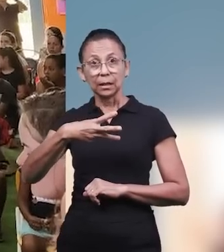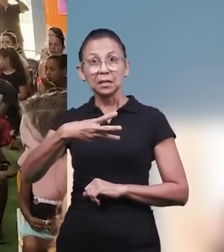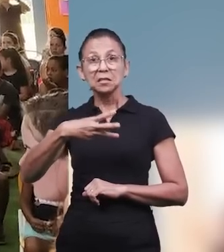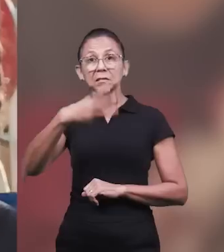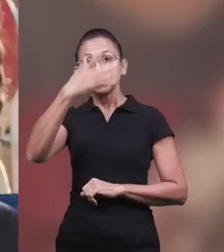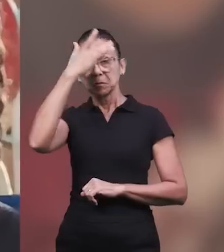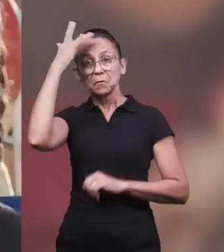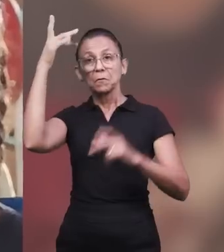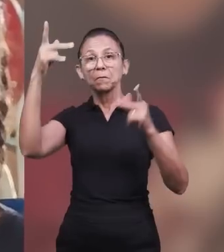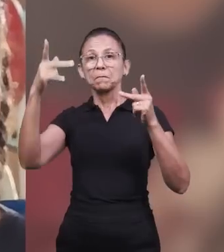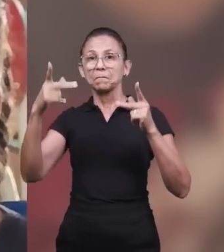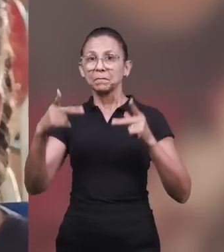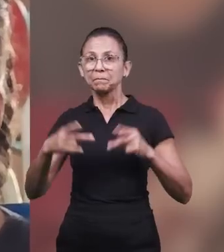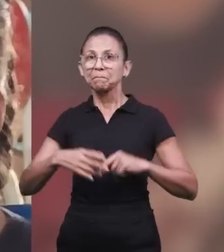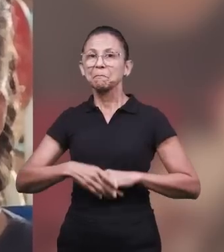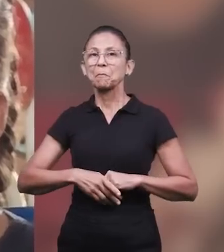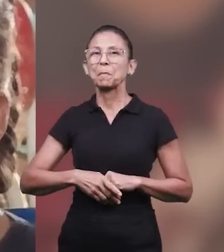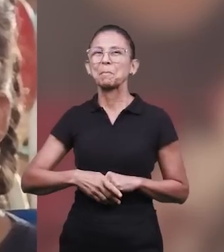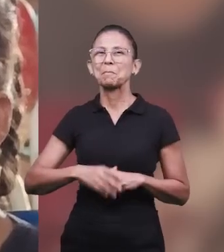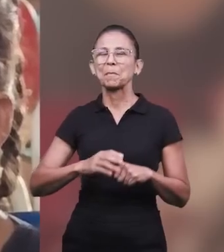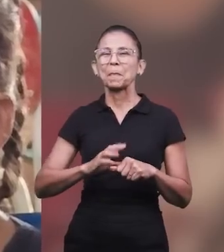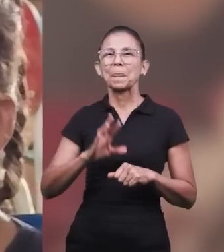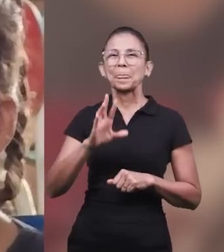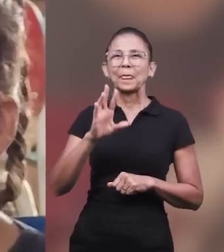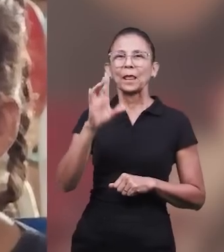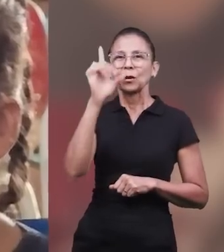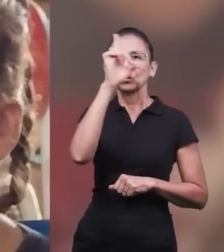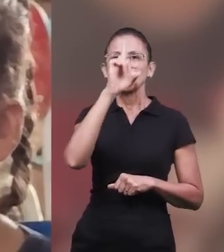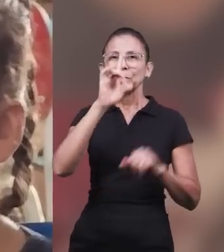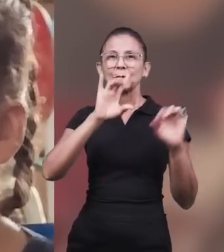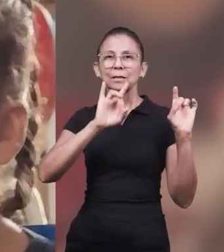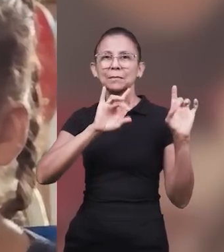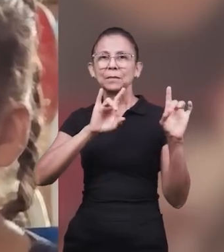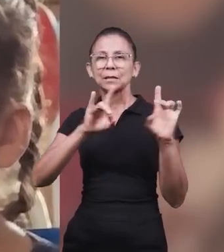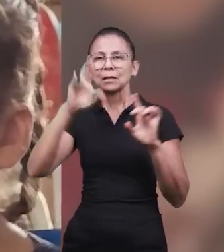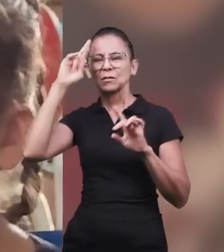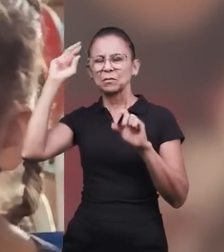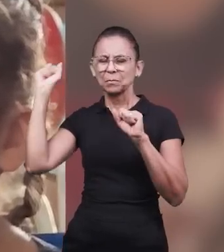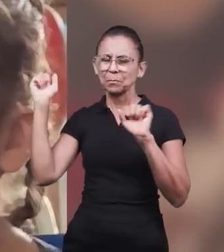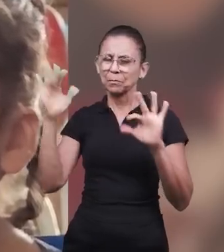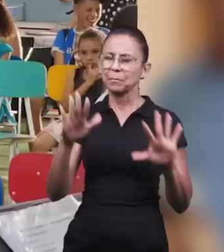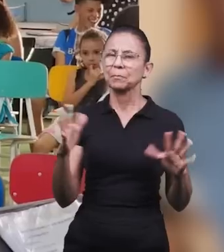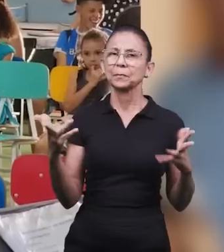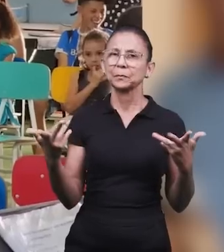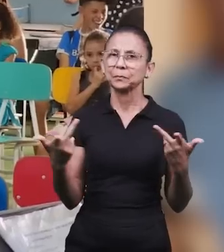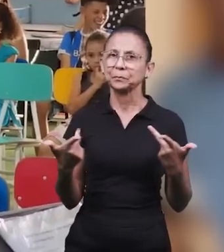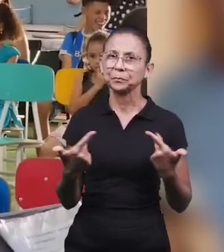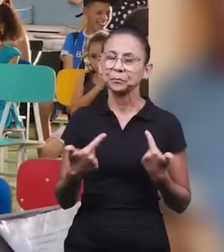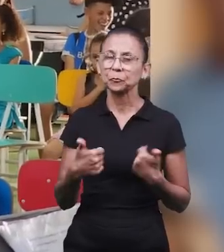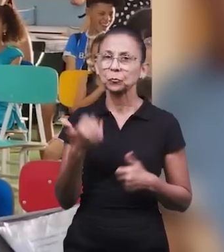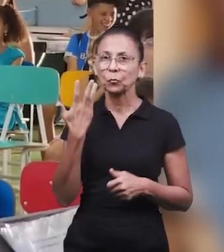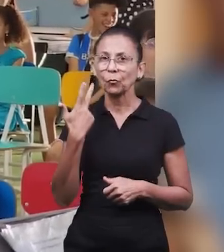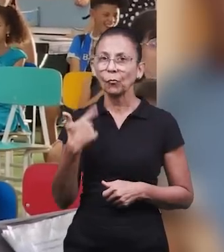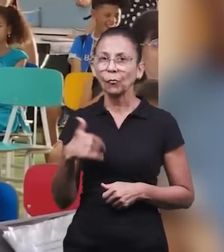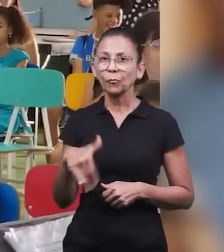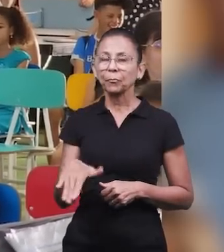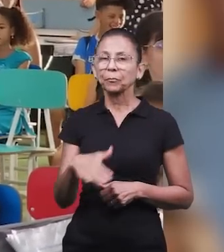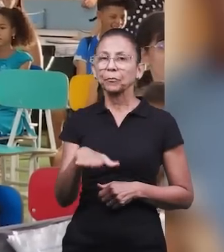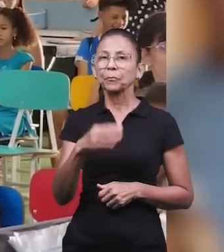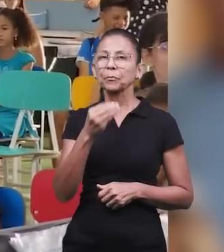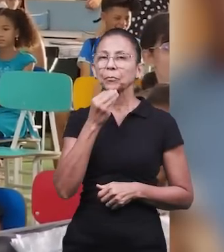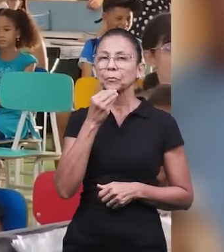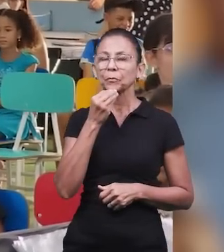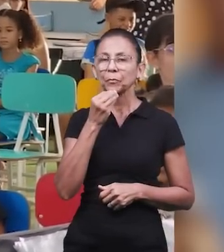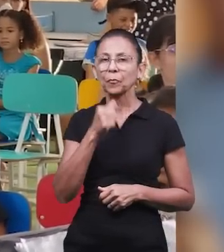domingo especial, onde o Senhor ali operou de forma gloriosa, onde crianças tiveram a oportunidade de ouvir a palavra